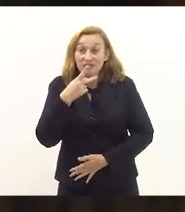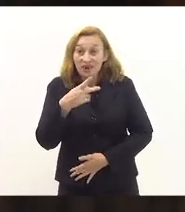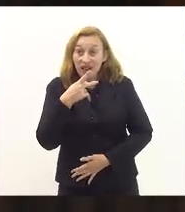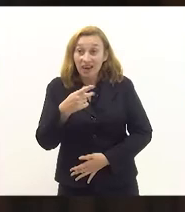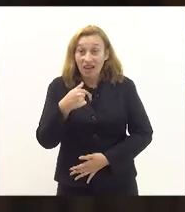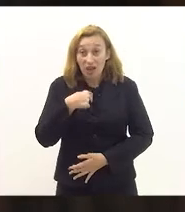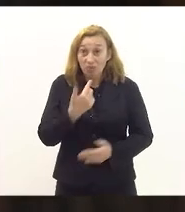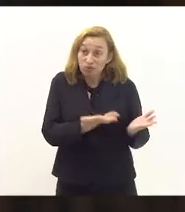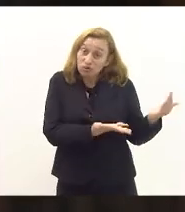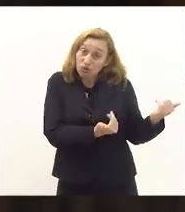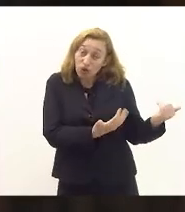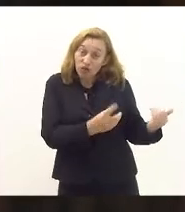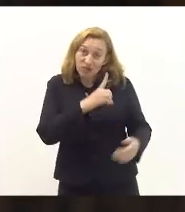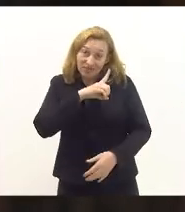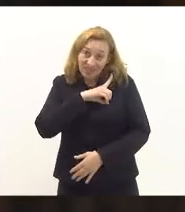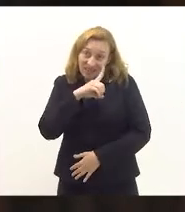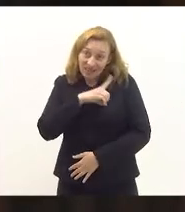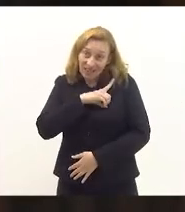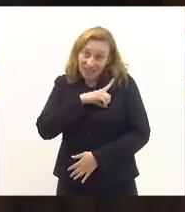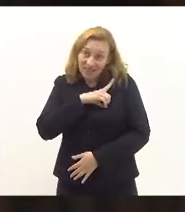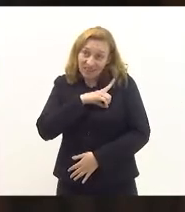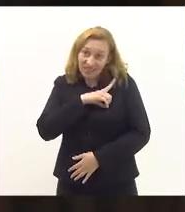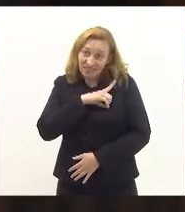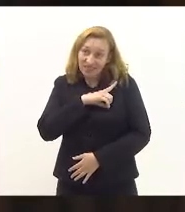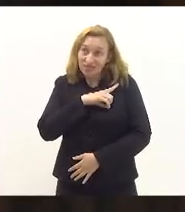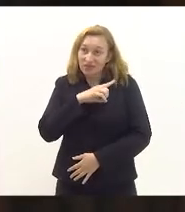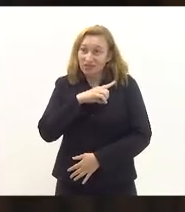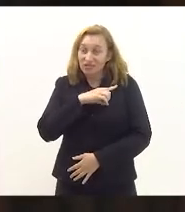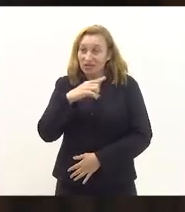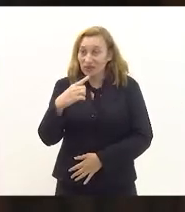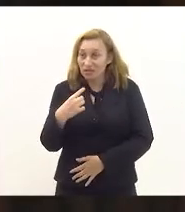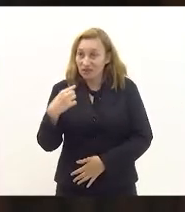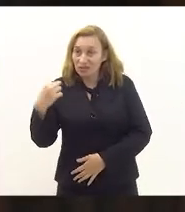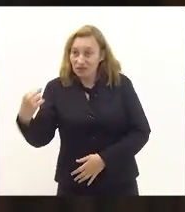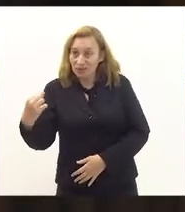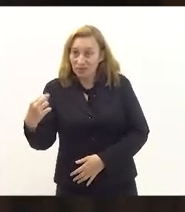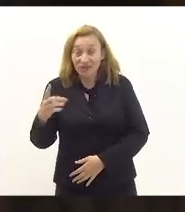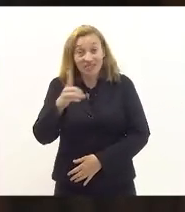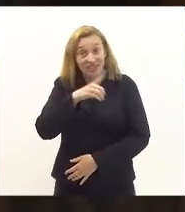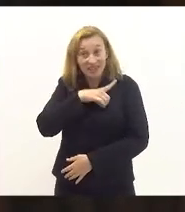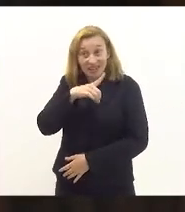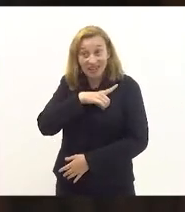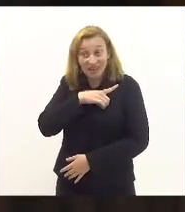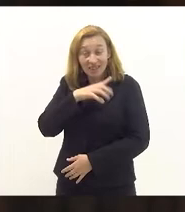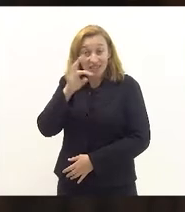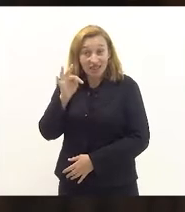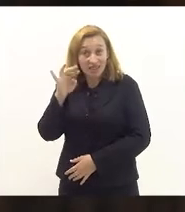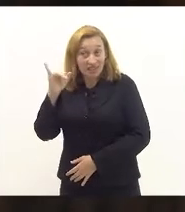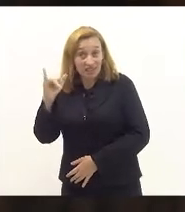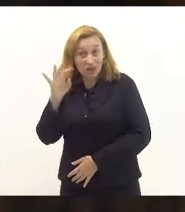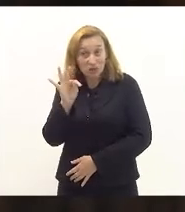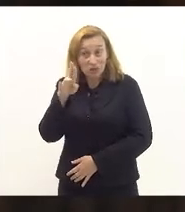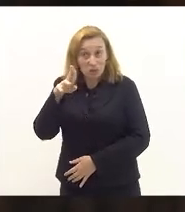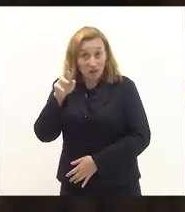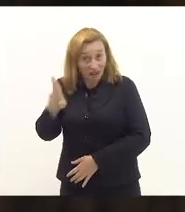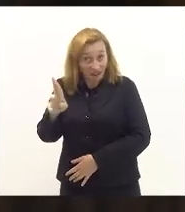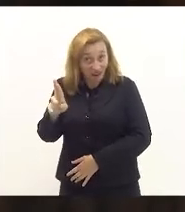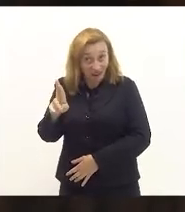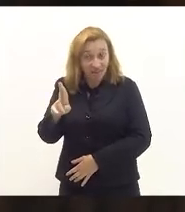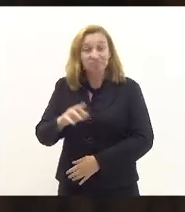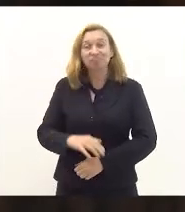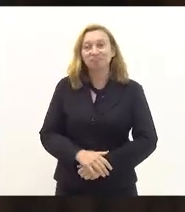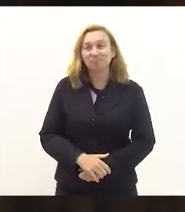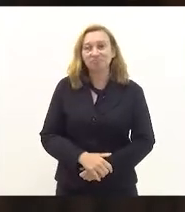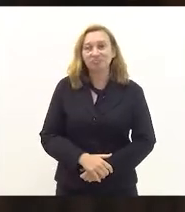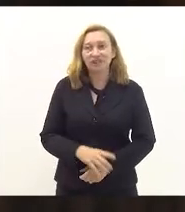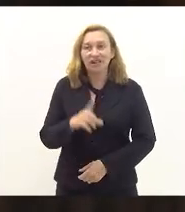uma jovem delegada quando eu fui designada para ser delegada titular, deputado Molon, delegada titular